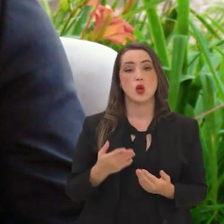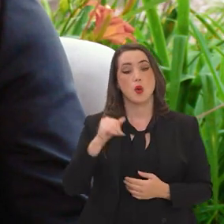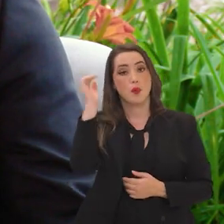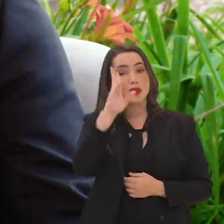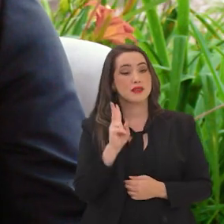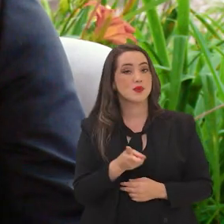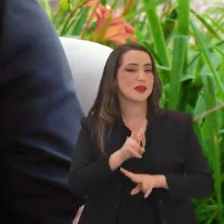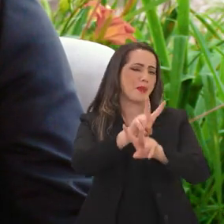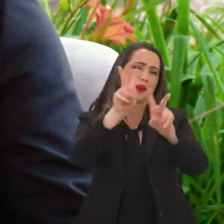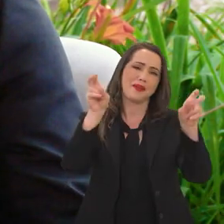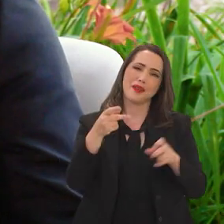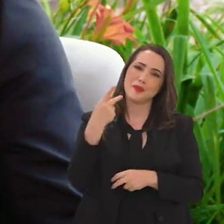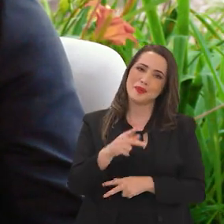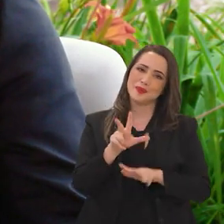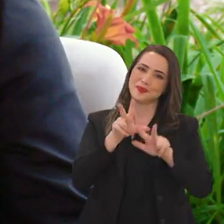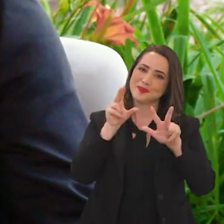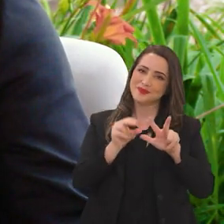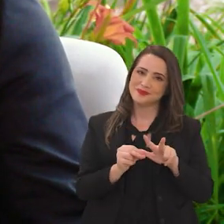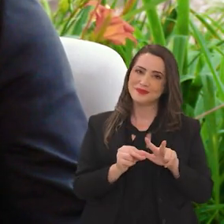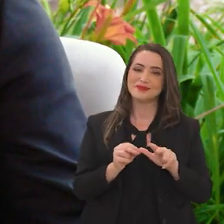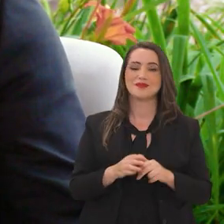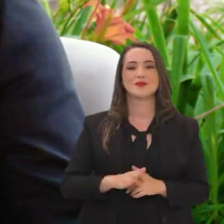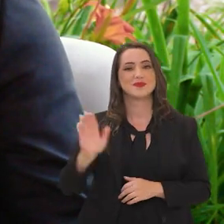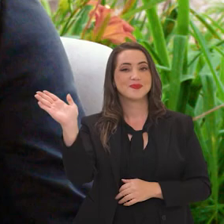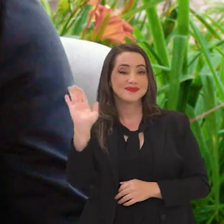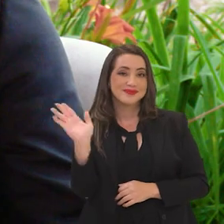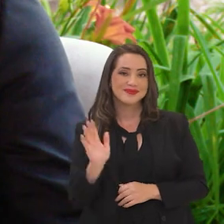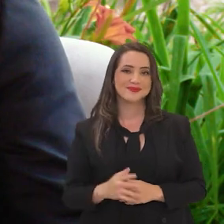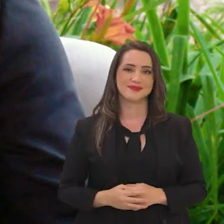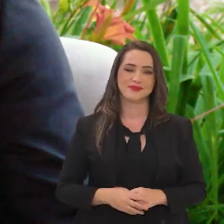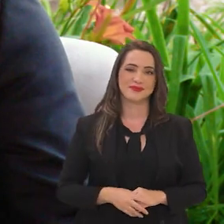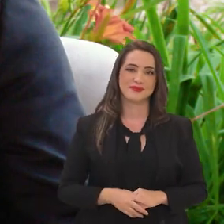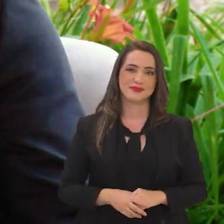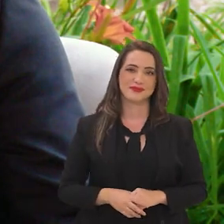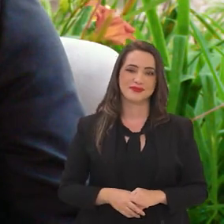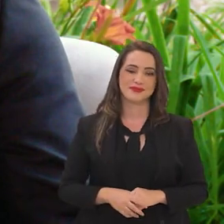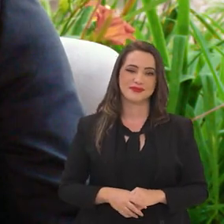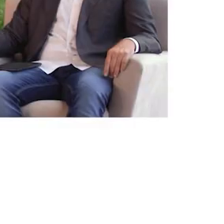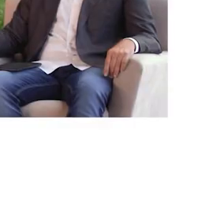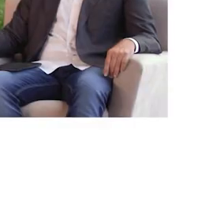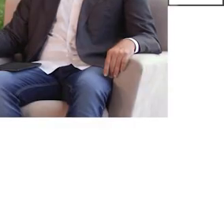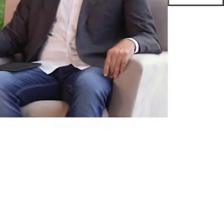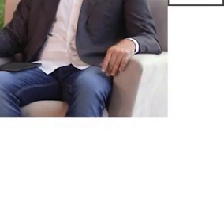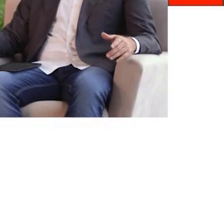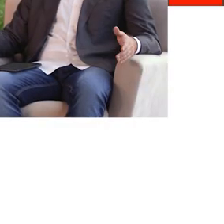e o Brasil Continua em falta aqui na TV Brasil até o próximo programa